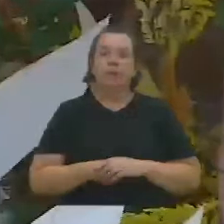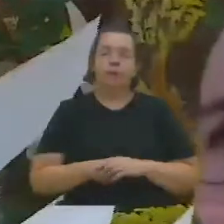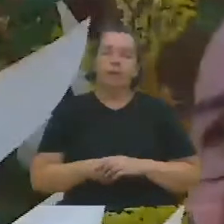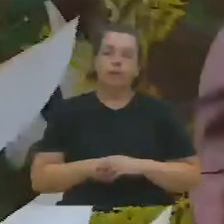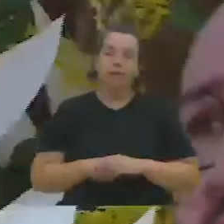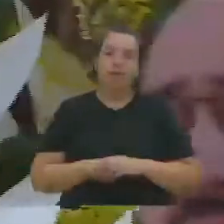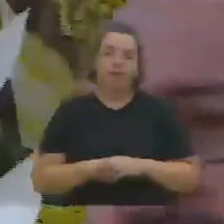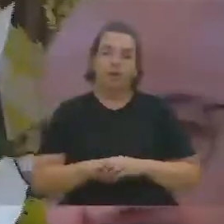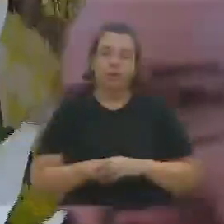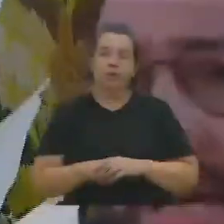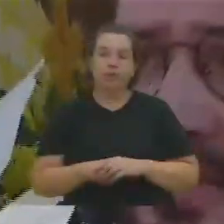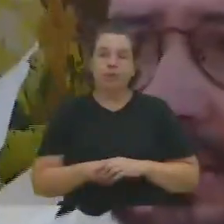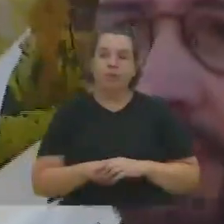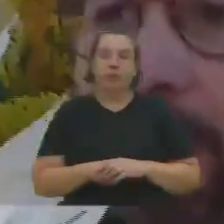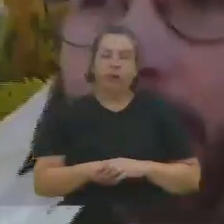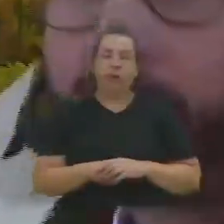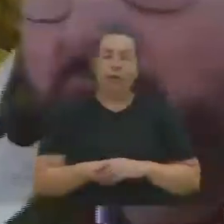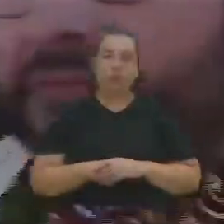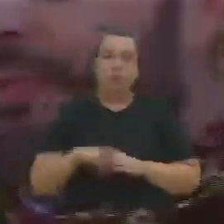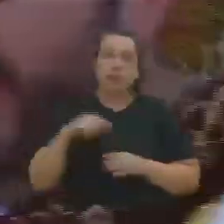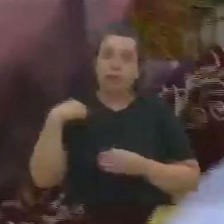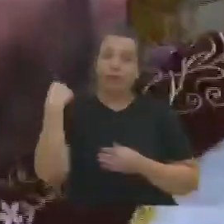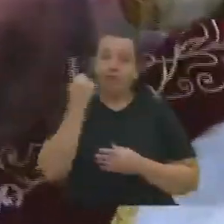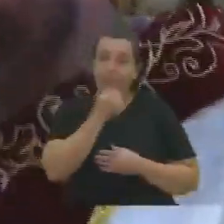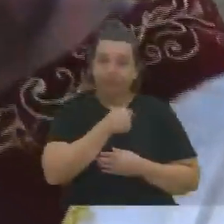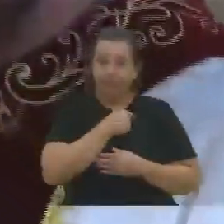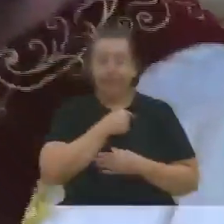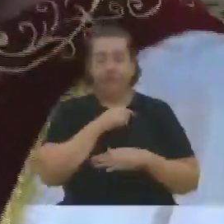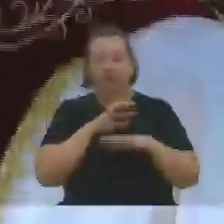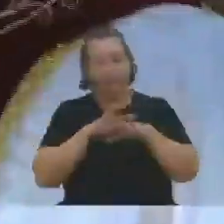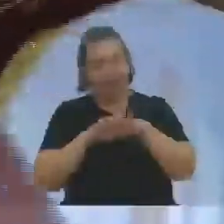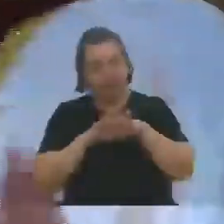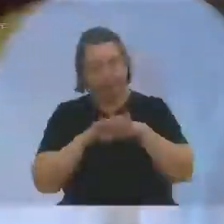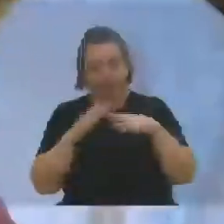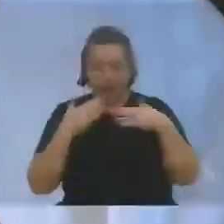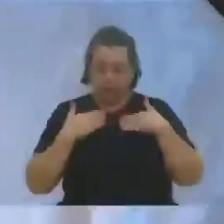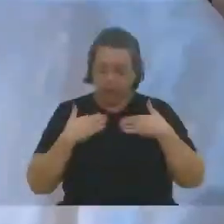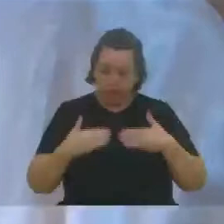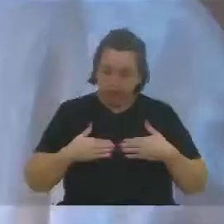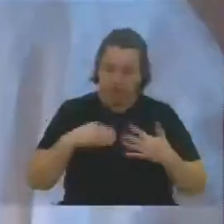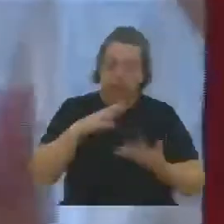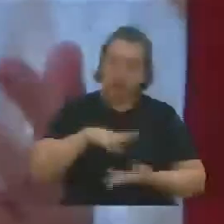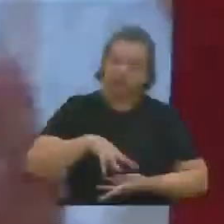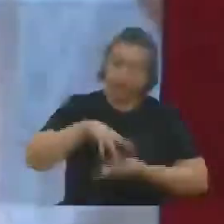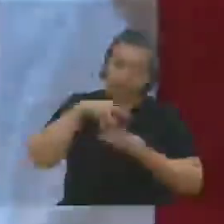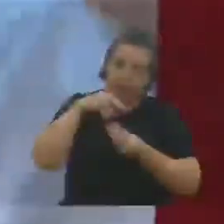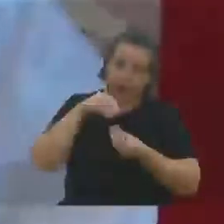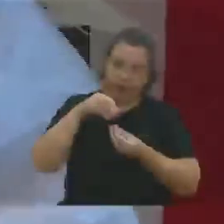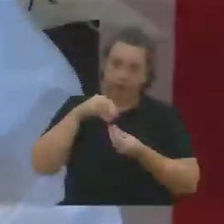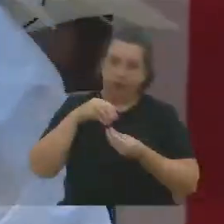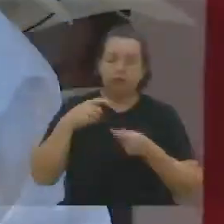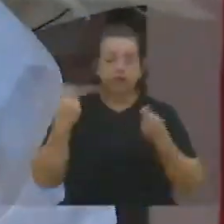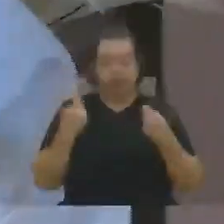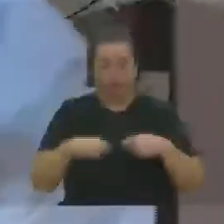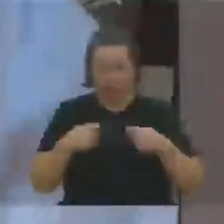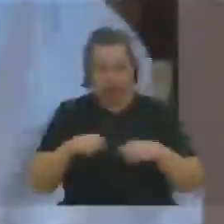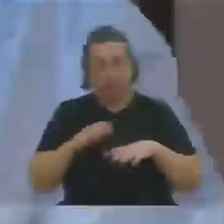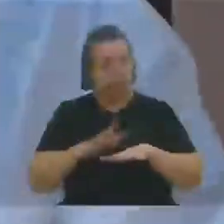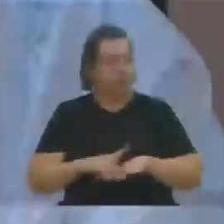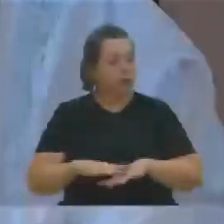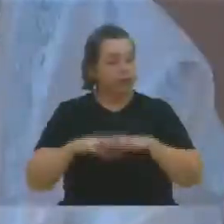As nossas feridas, físicas ou espirituais, que precisam ser